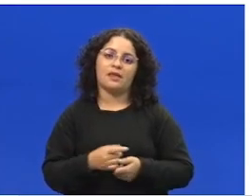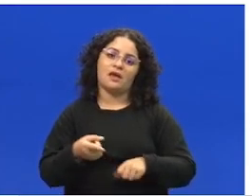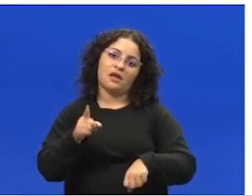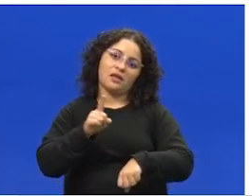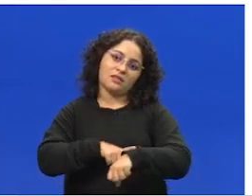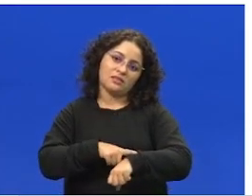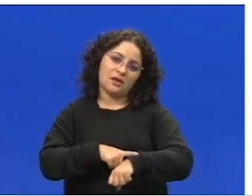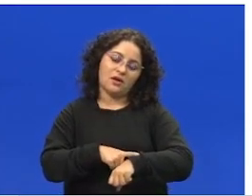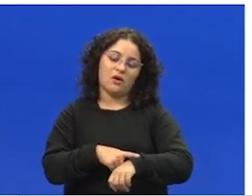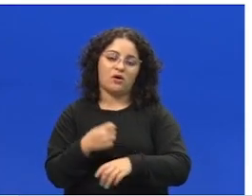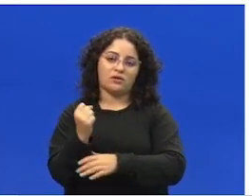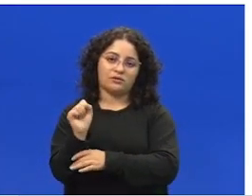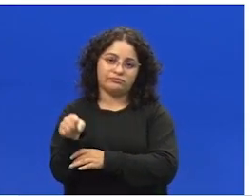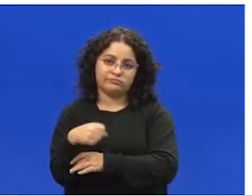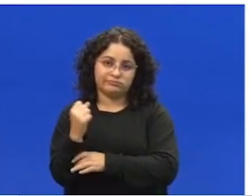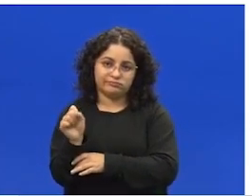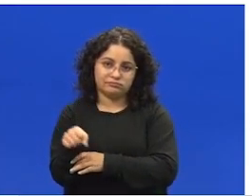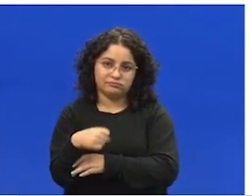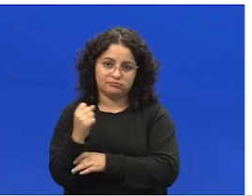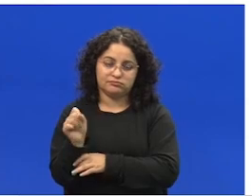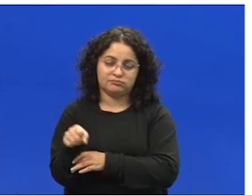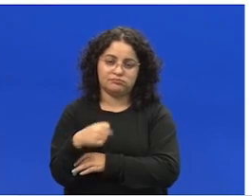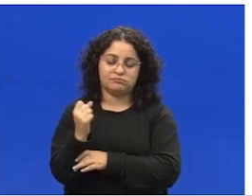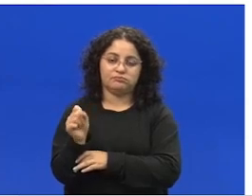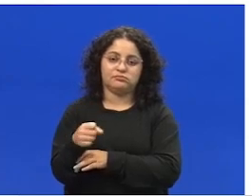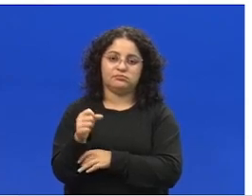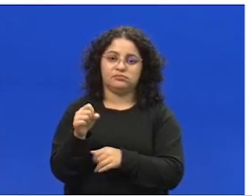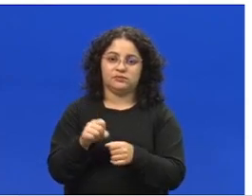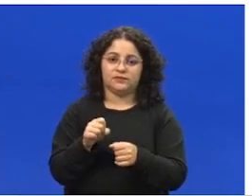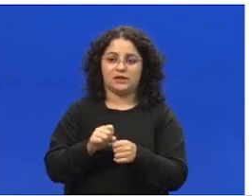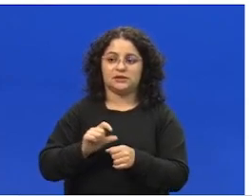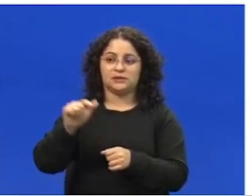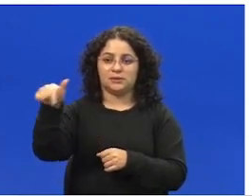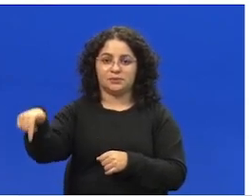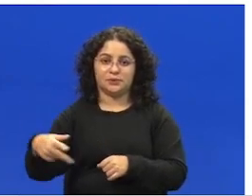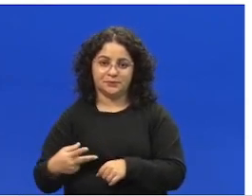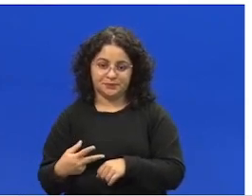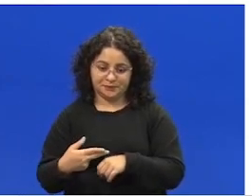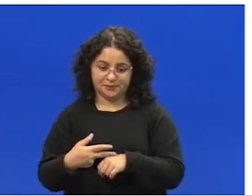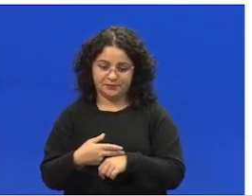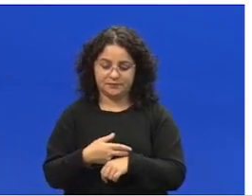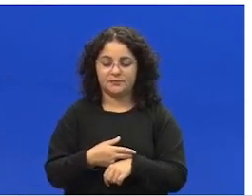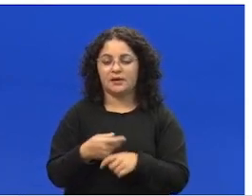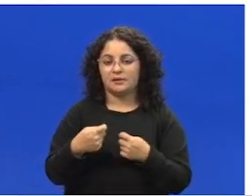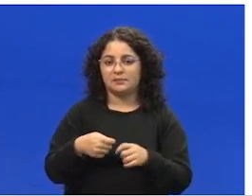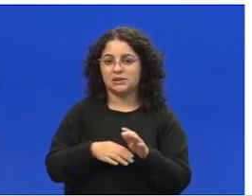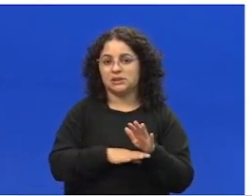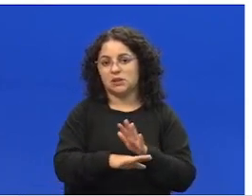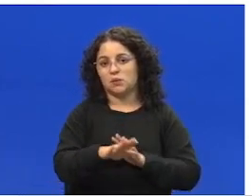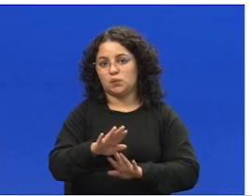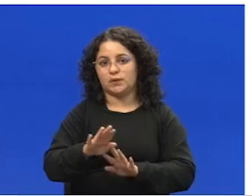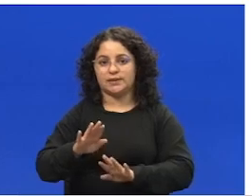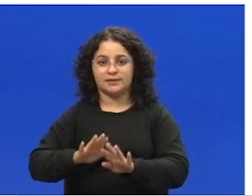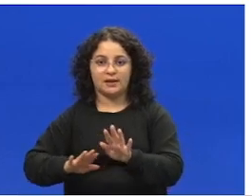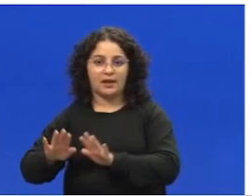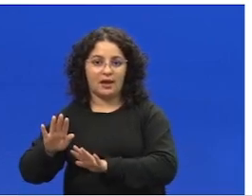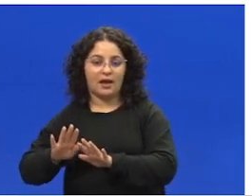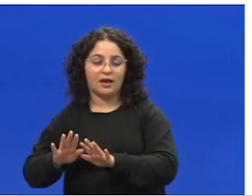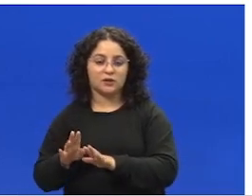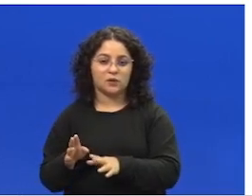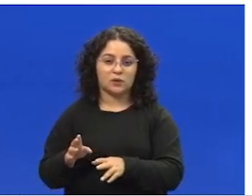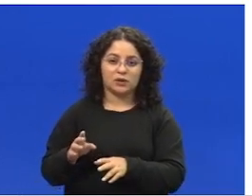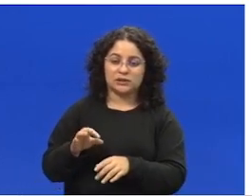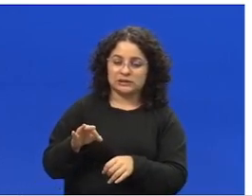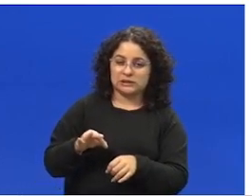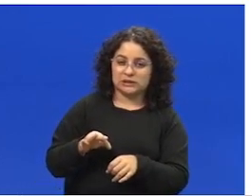procedimento de reabilitação da fisioterapia pós-operatória, eu preciso tomar cuidado de não forçar esse